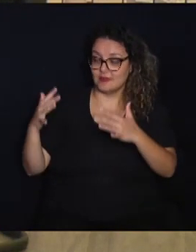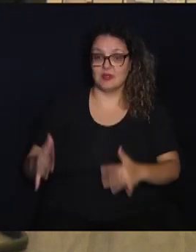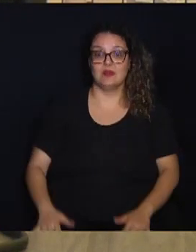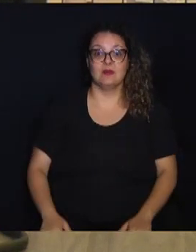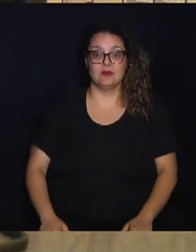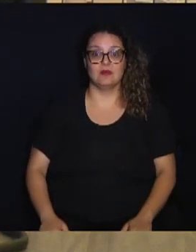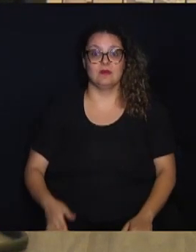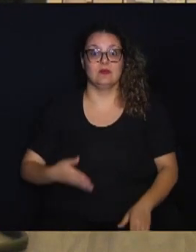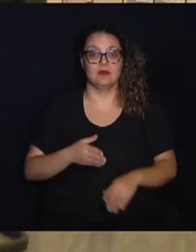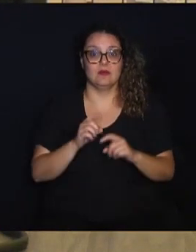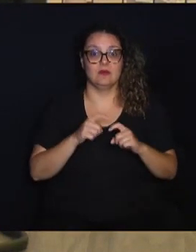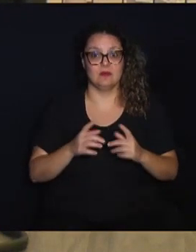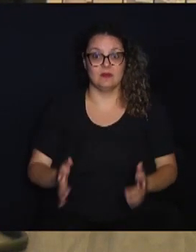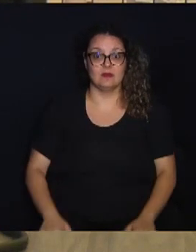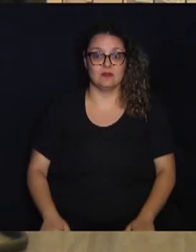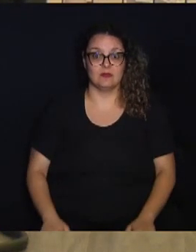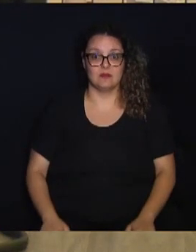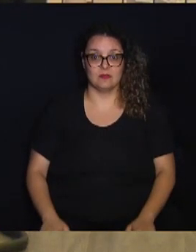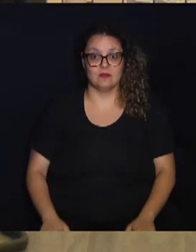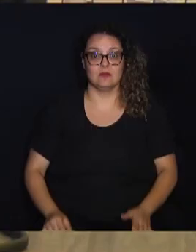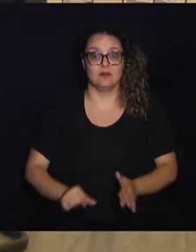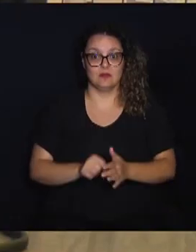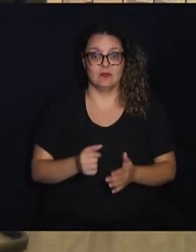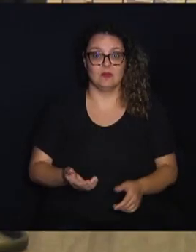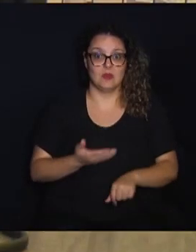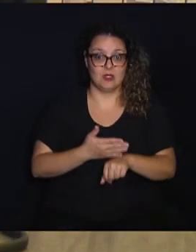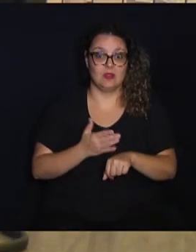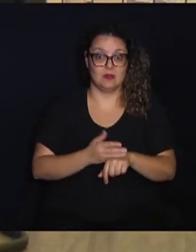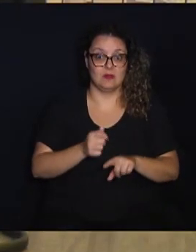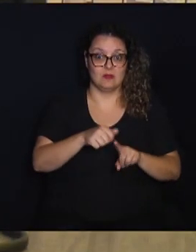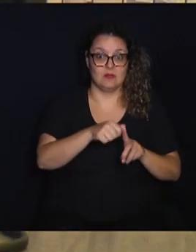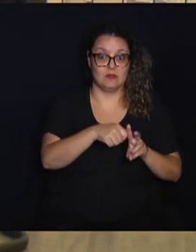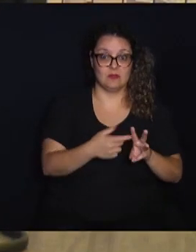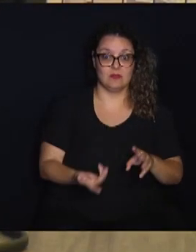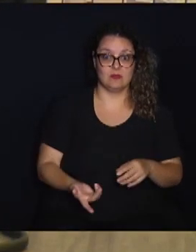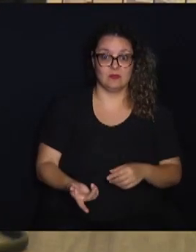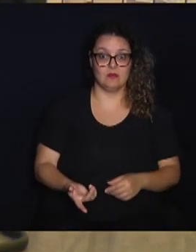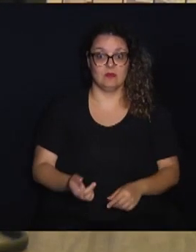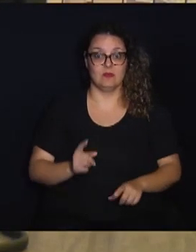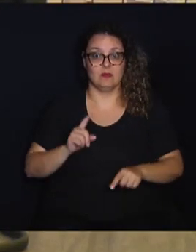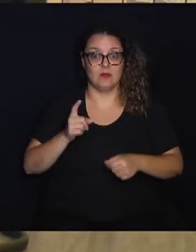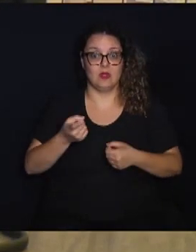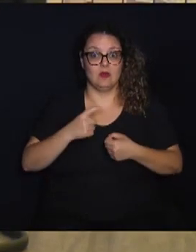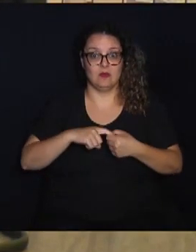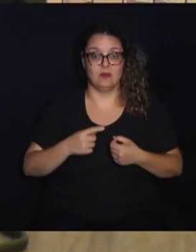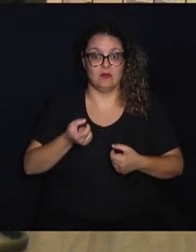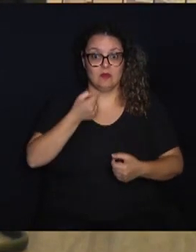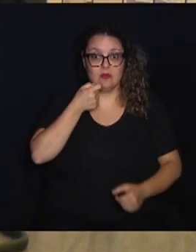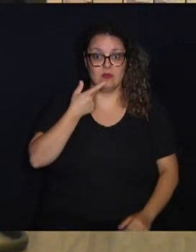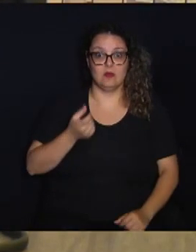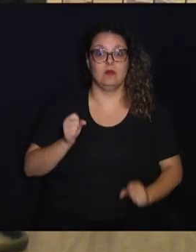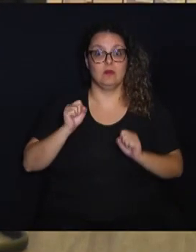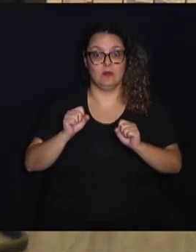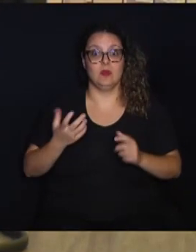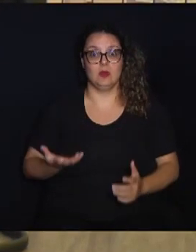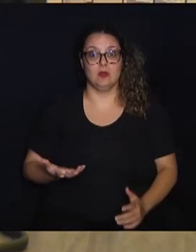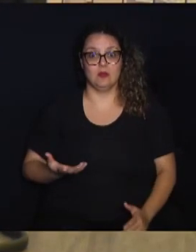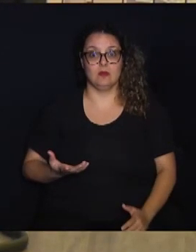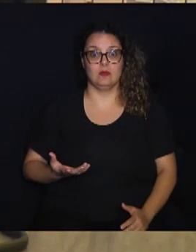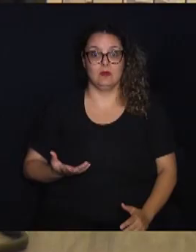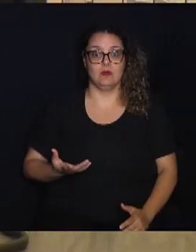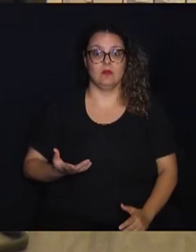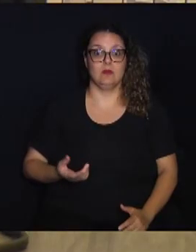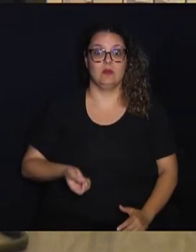médico, falei, posso primeiro fazer o exercício pelo menos 3 meses para ter que tomar os outros? Ele falou, pode. Mas o do diabetes você